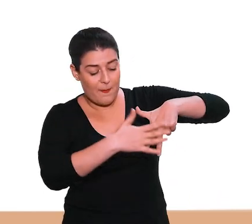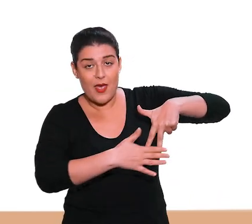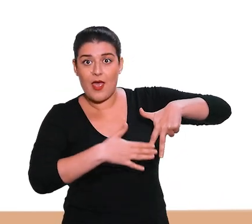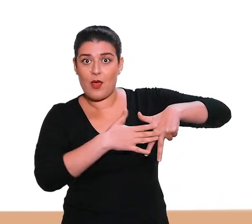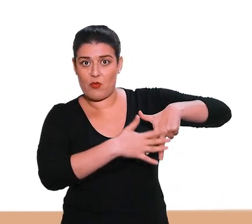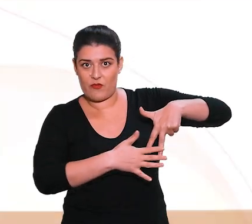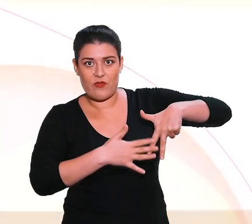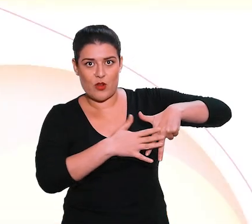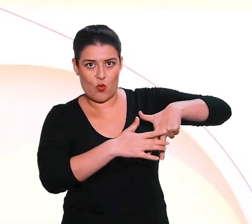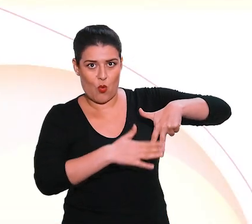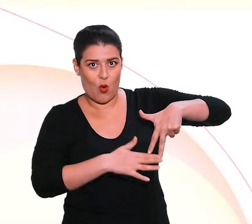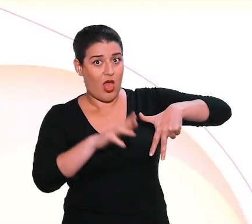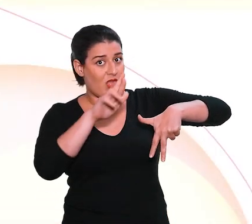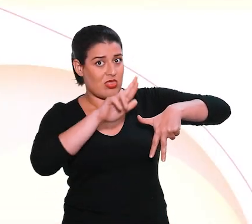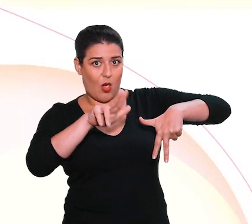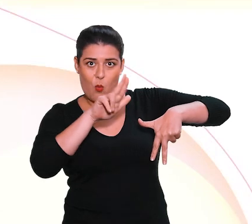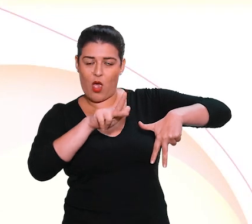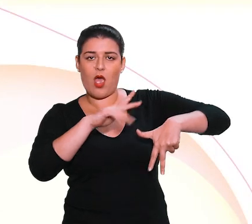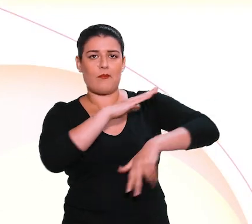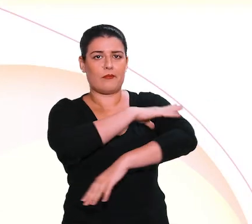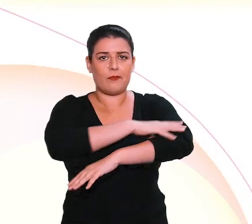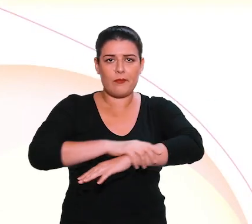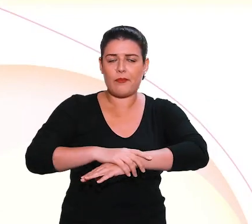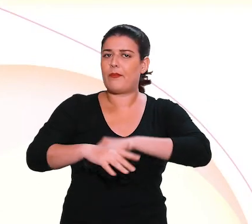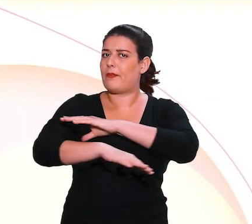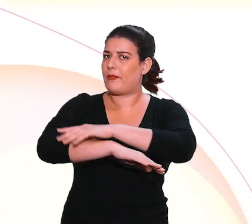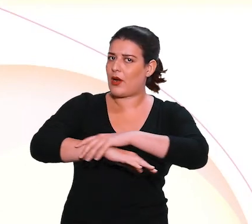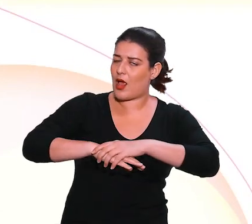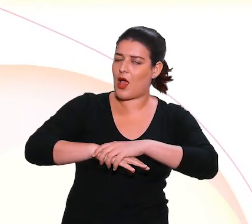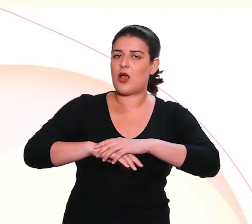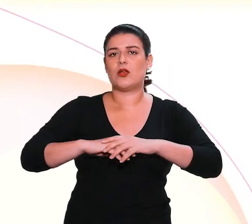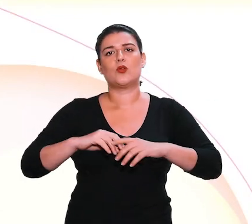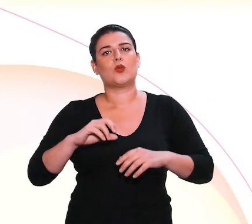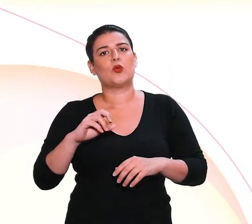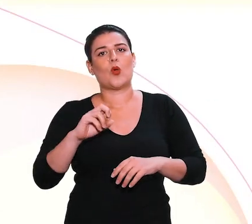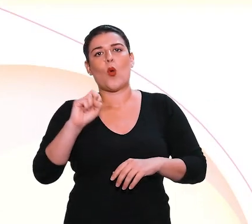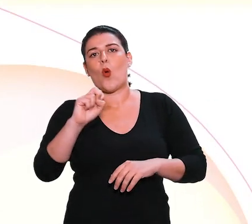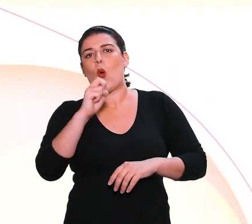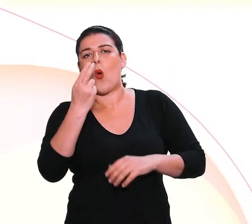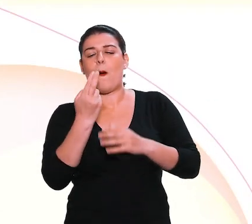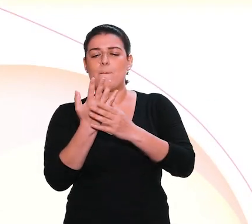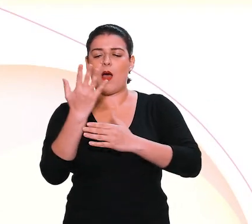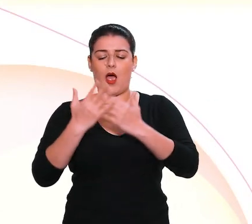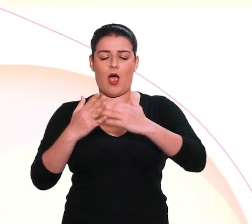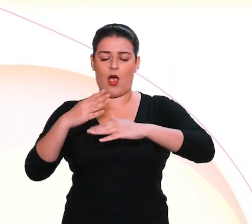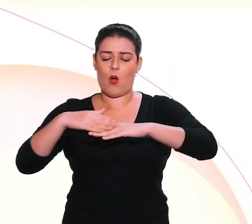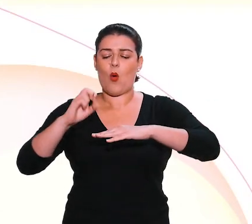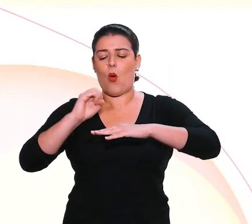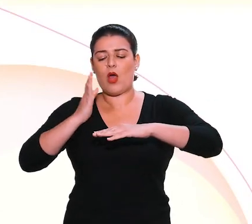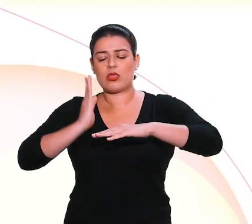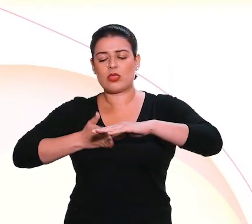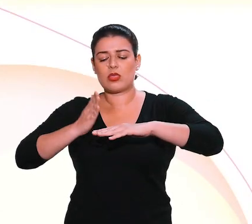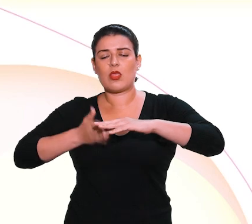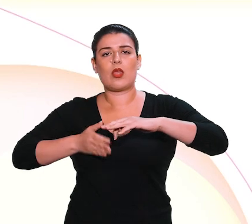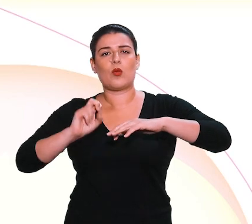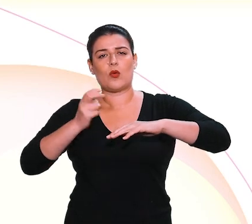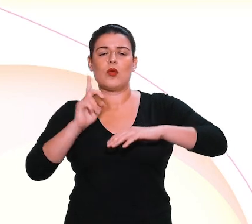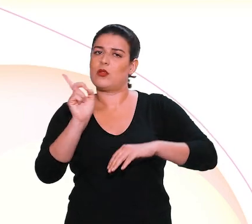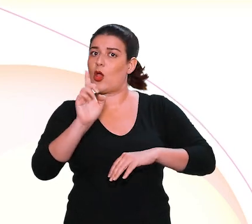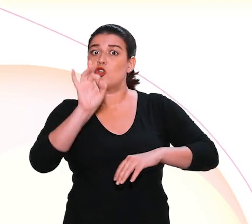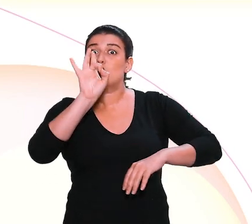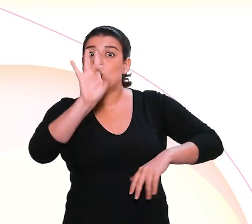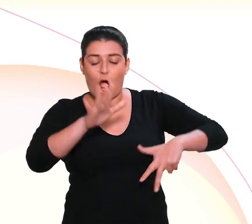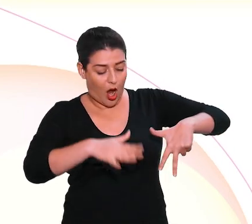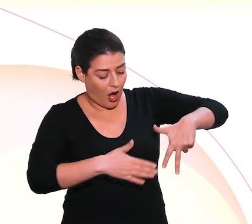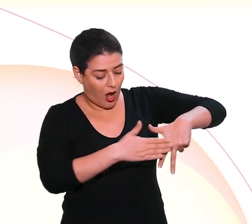inferiores, tá? A gente não está levando em consideração aqui amputações de braço, amputações de mão ou de dedos, apenas de membros